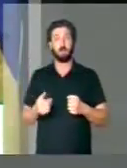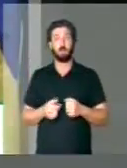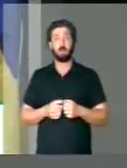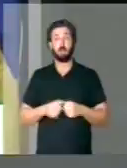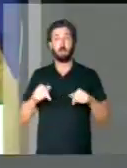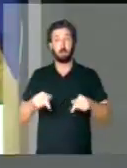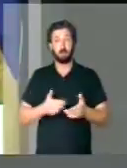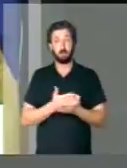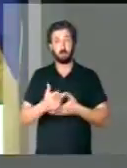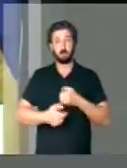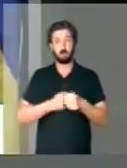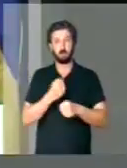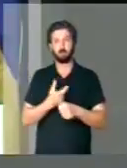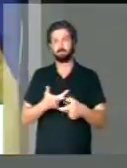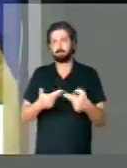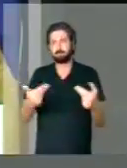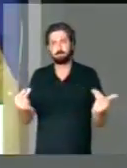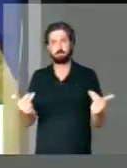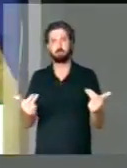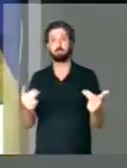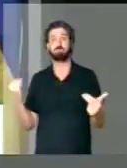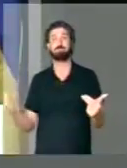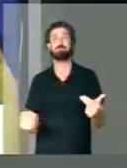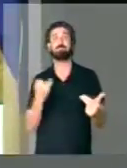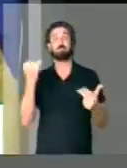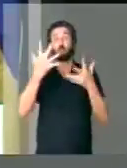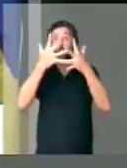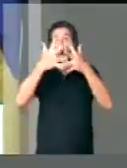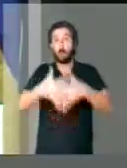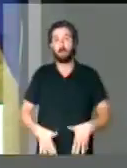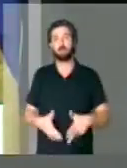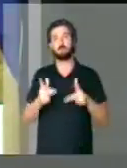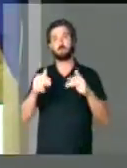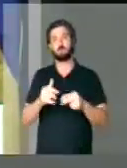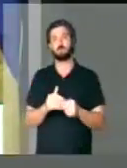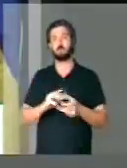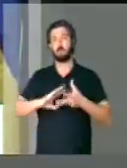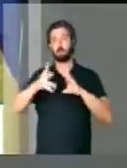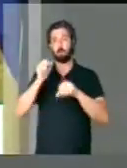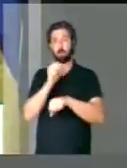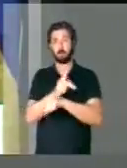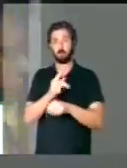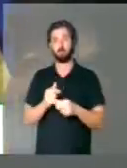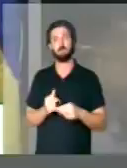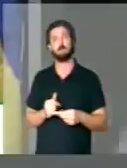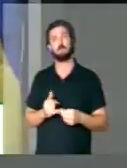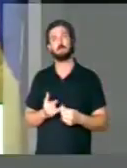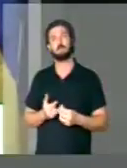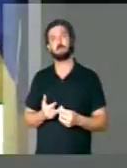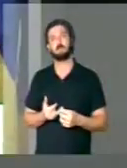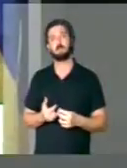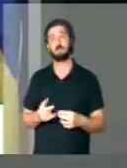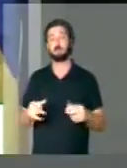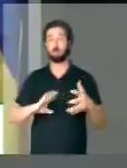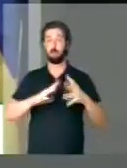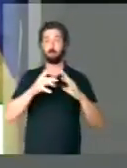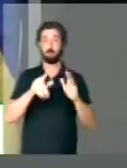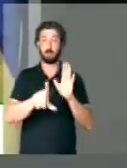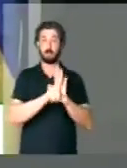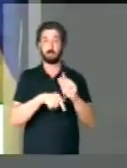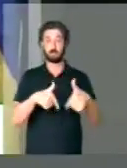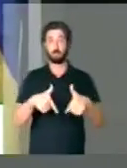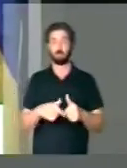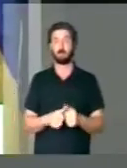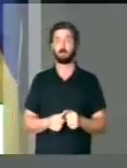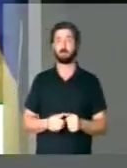neste início de ano, matérias de grande complexidade, como é o caso da reforma da Previdência e da reforma